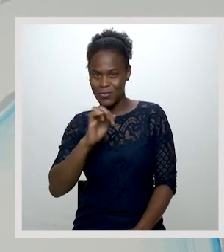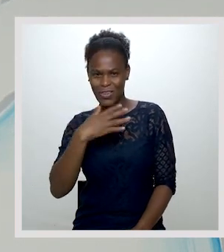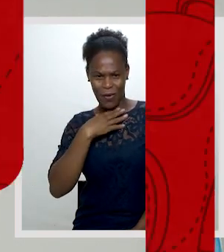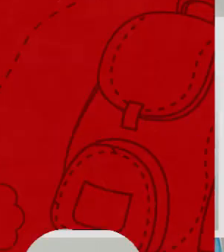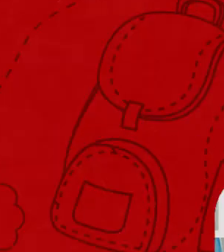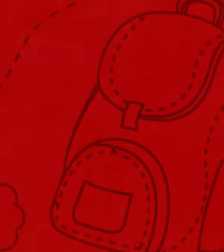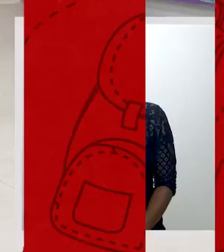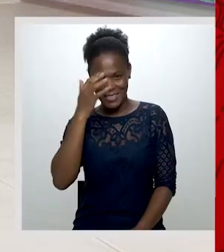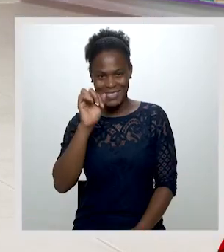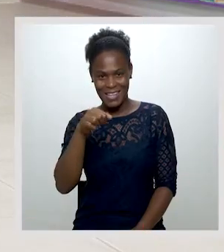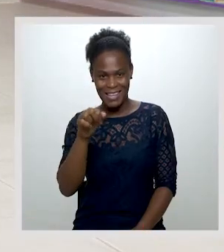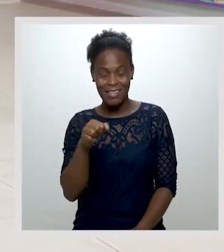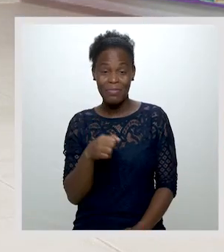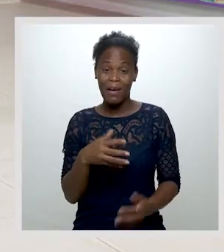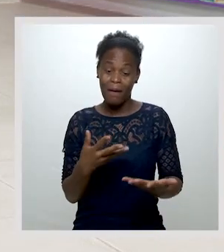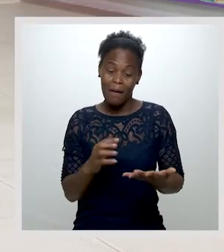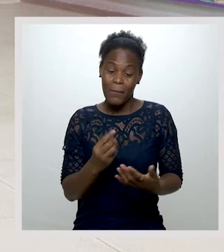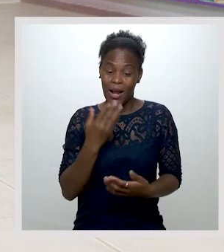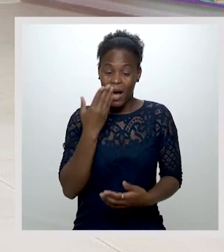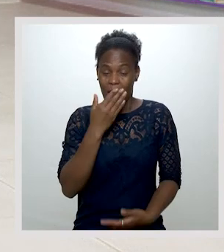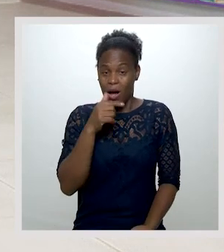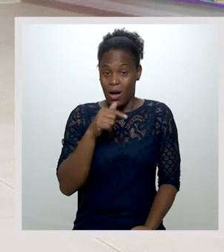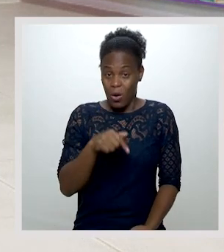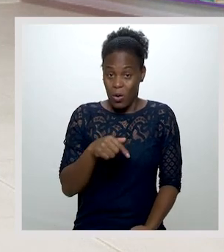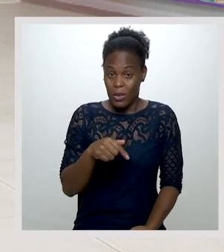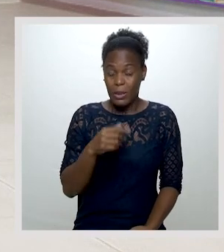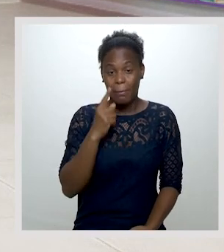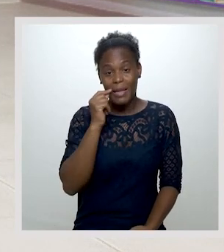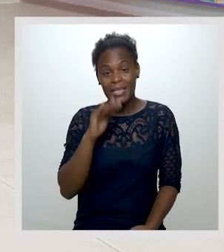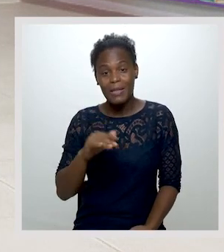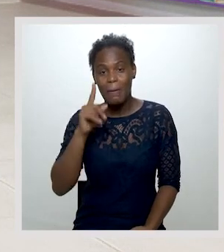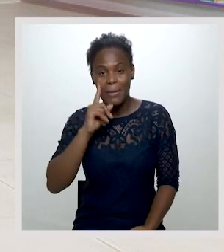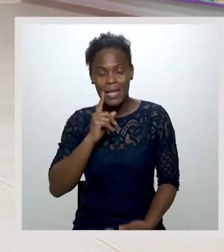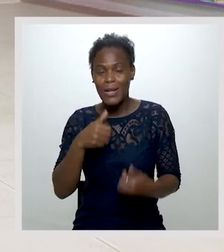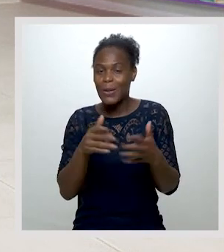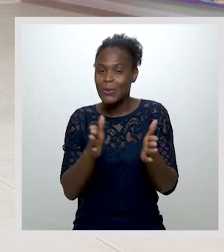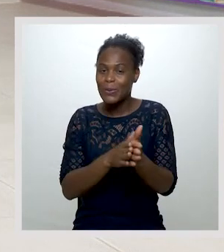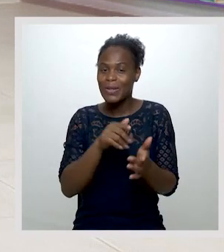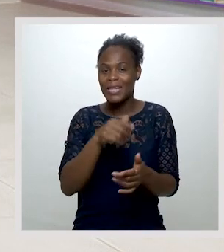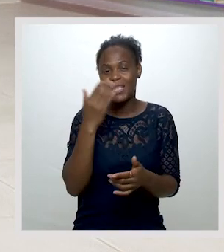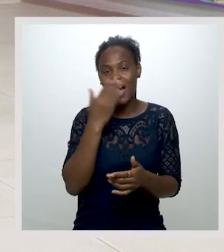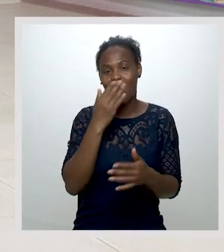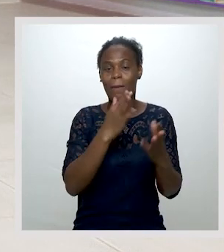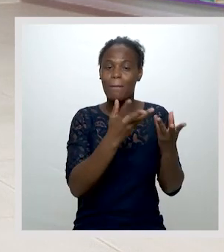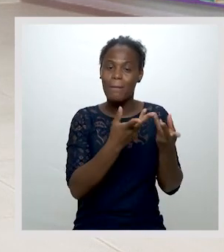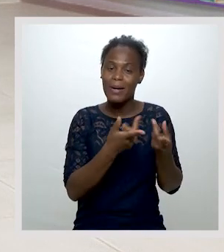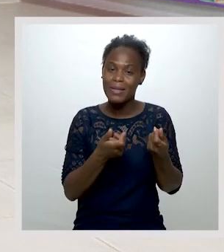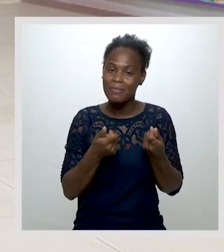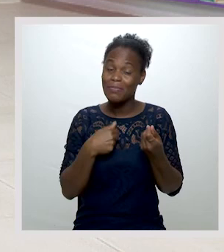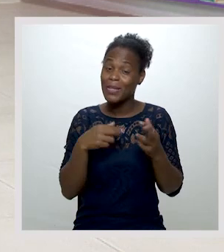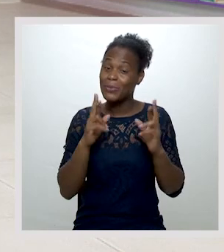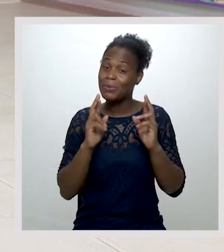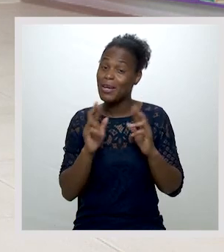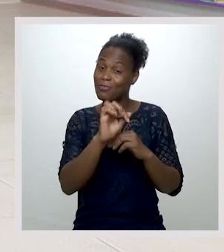sim! E para hoje, meninas e meninos, é tudo nesta aula de matemática. Espero que